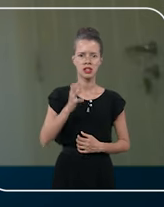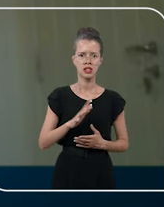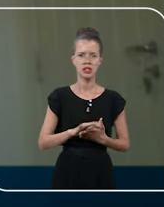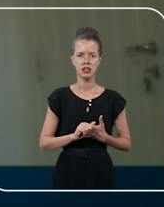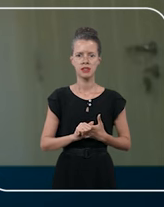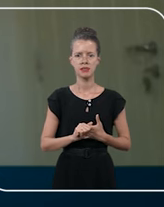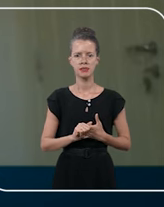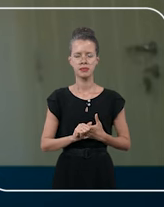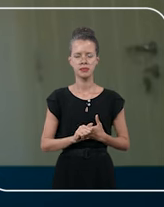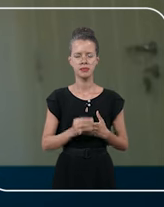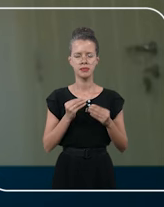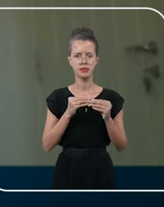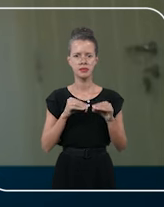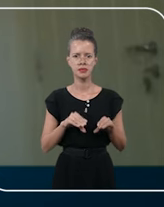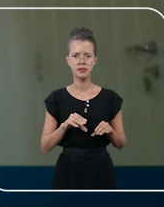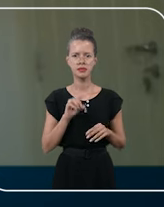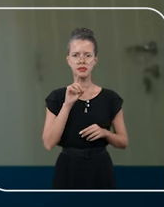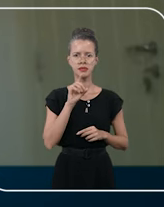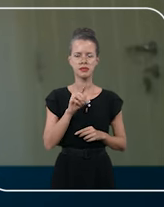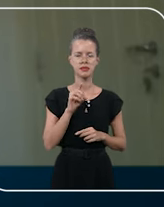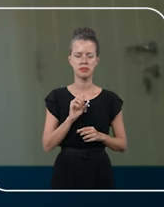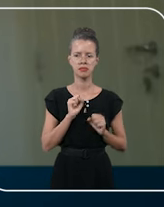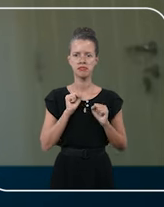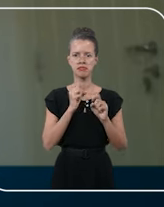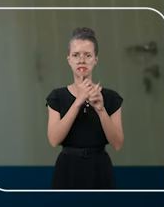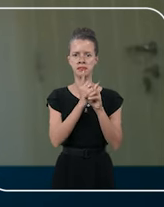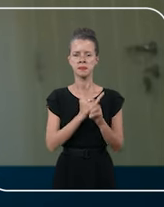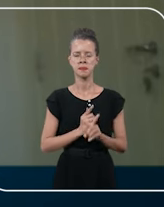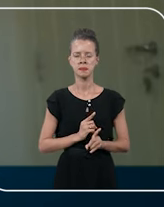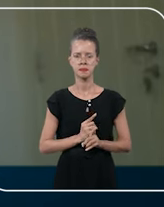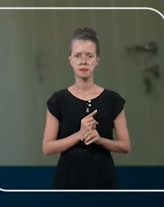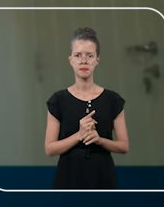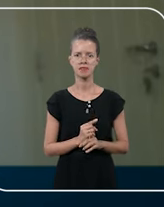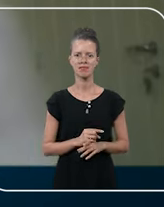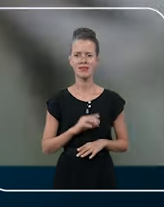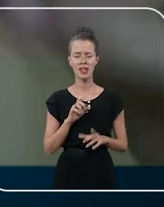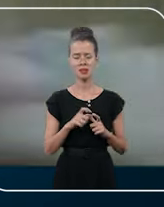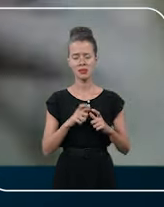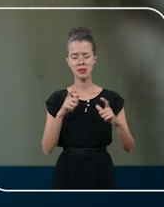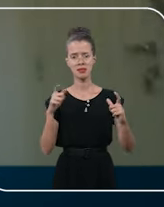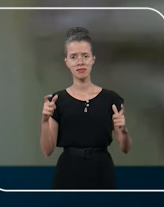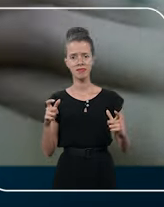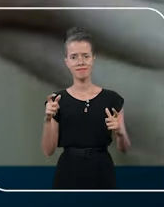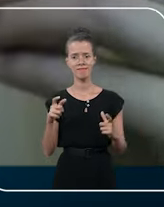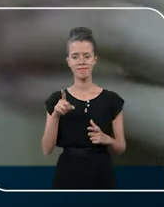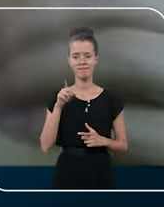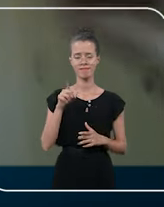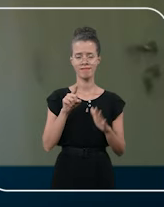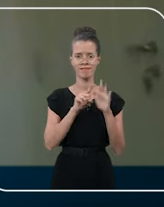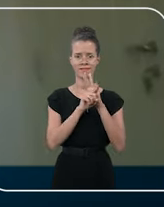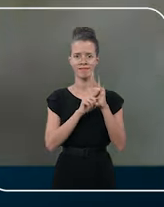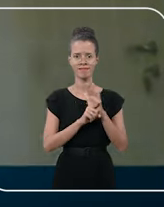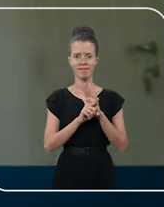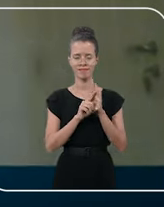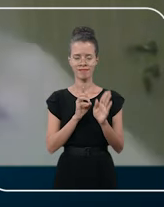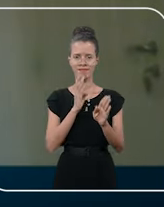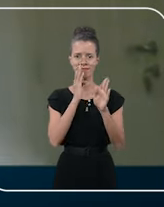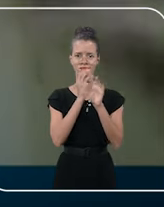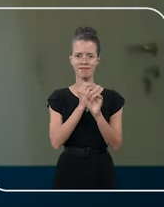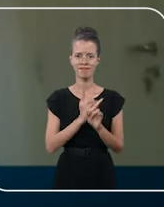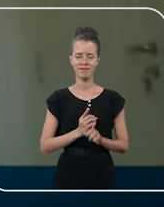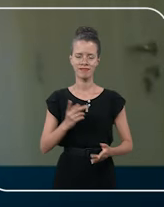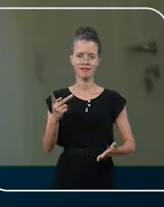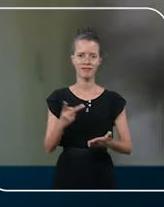dano que pode ser aferido. Geralmente, um erro de diagnóstico que não gerou nenhuma outra consequência, ou seja,